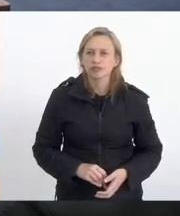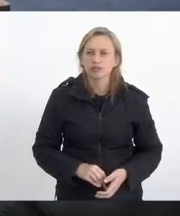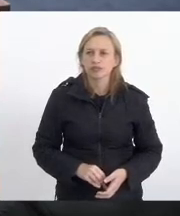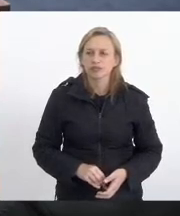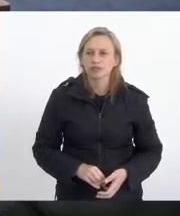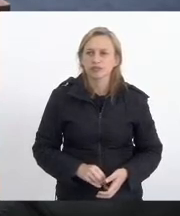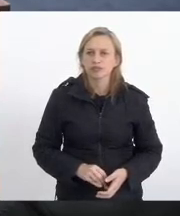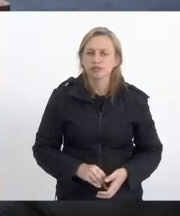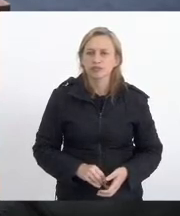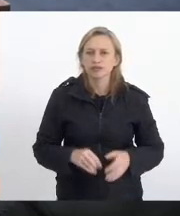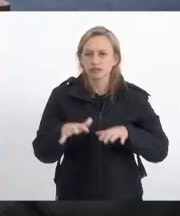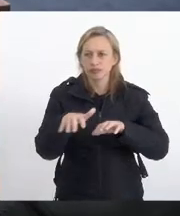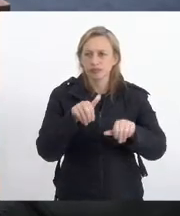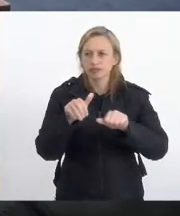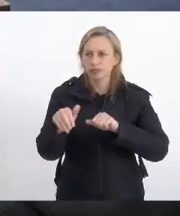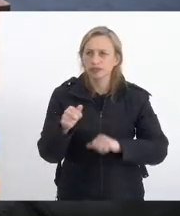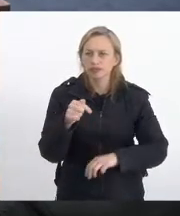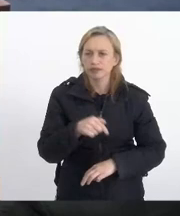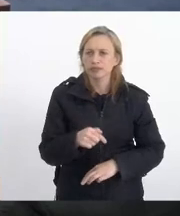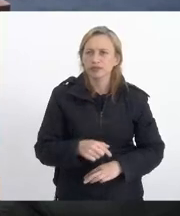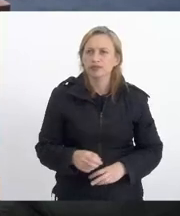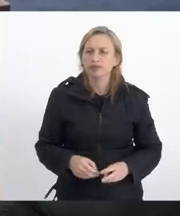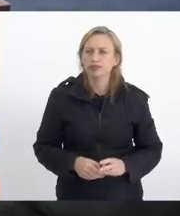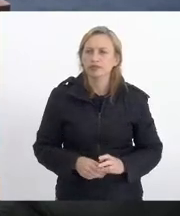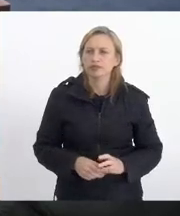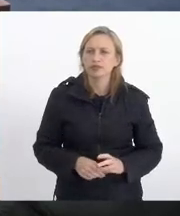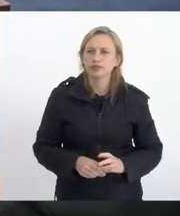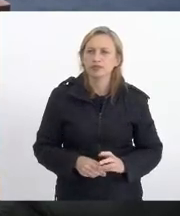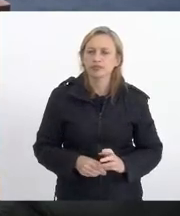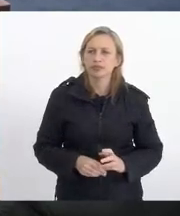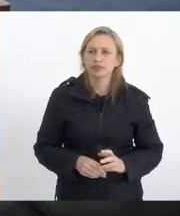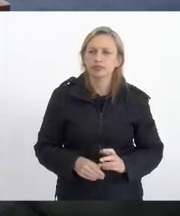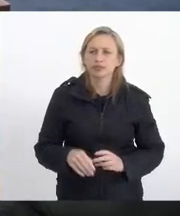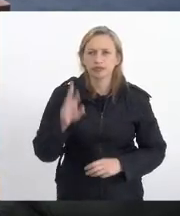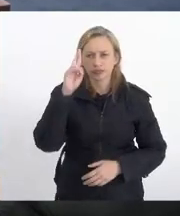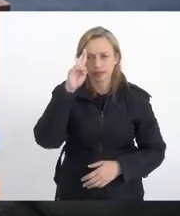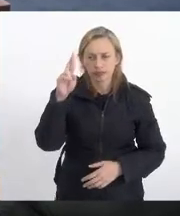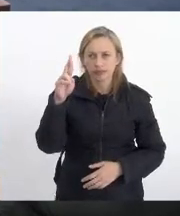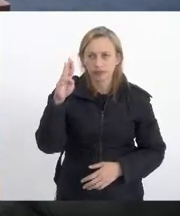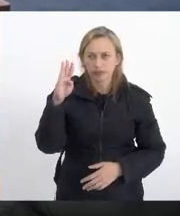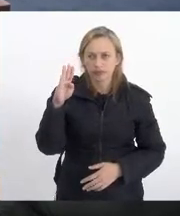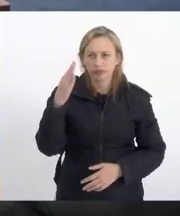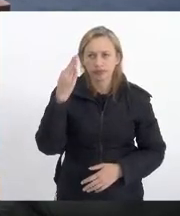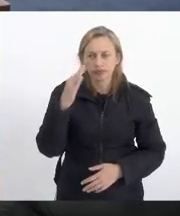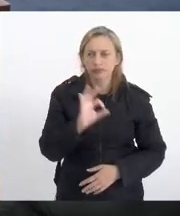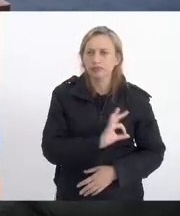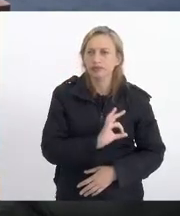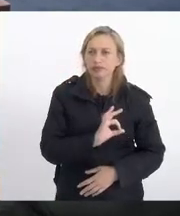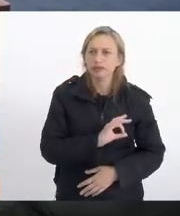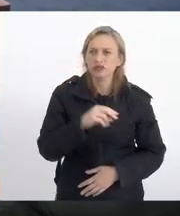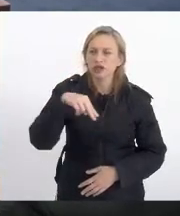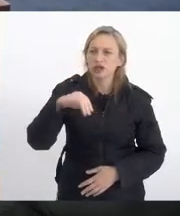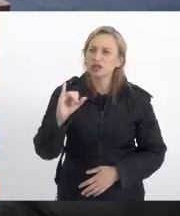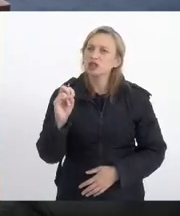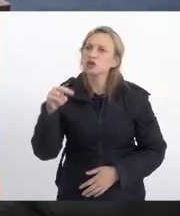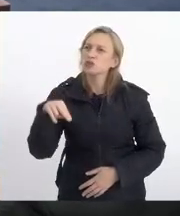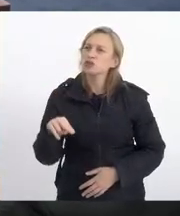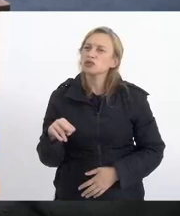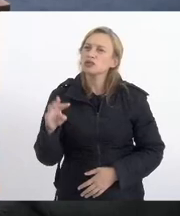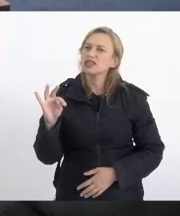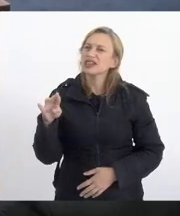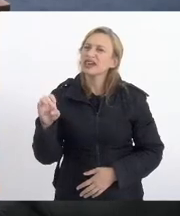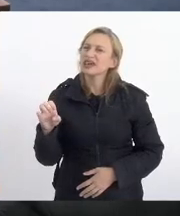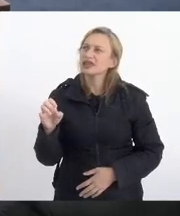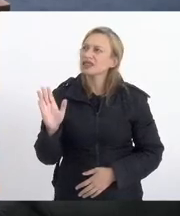Quero chamar aqui o tenente Newton da Silva. O tenente já falou semana